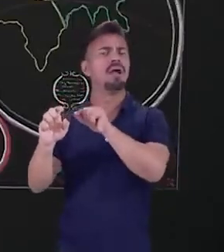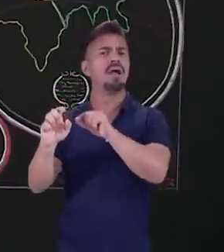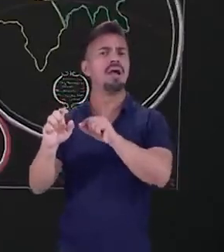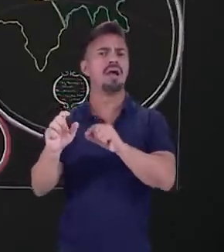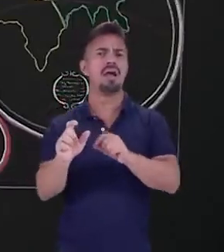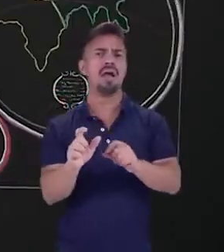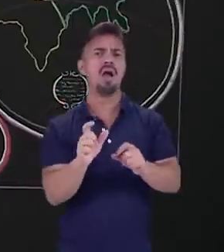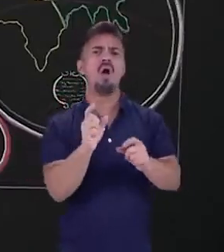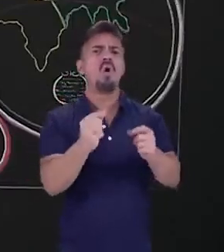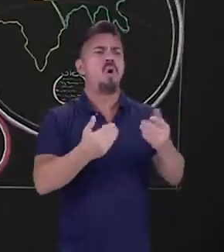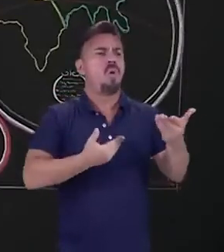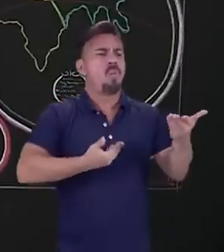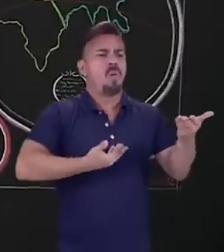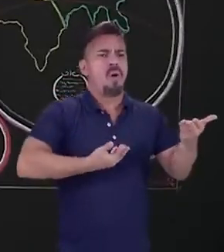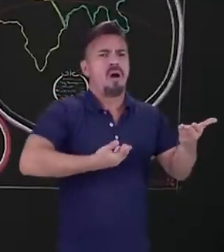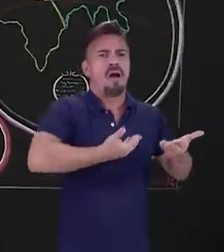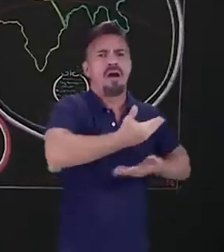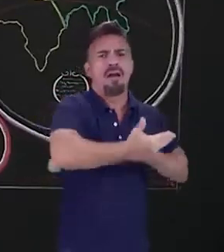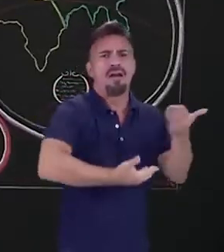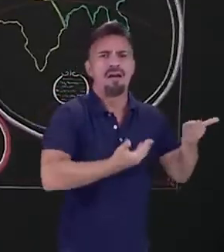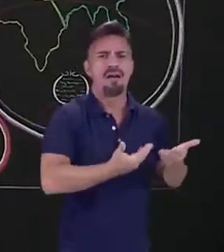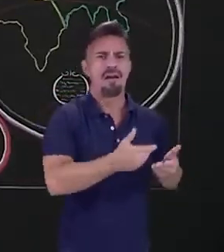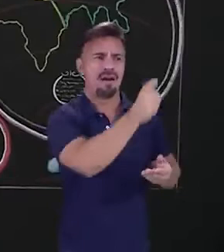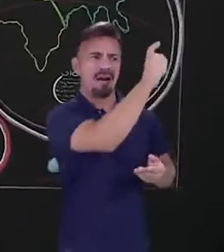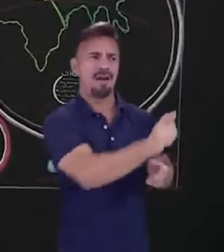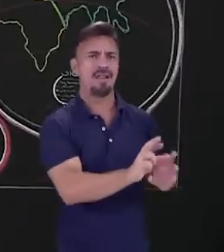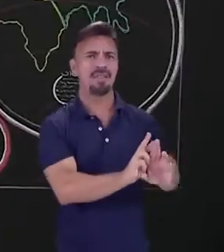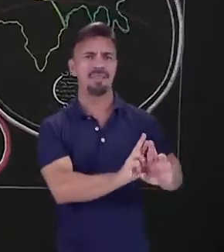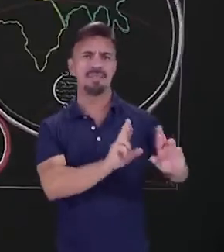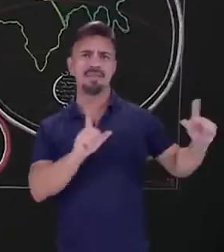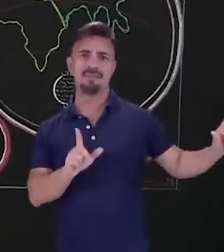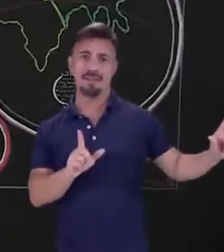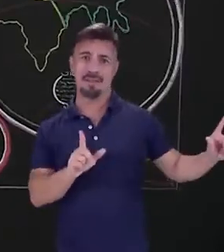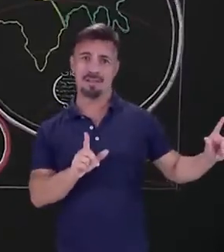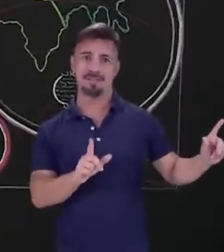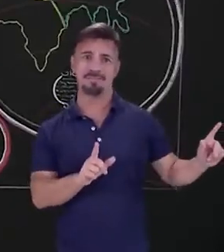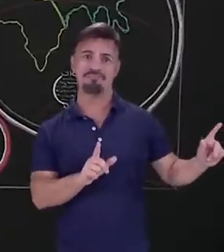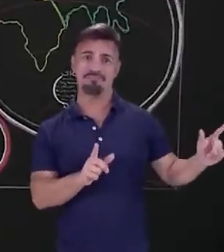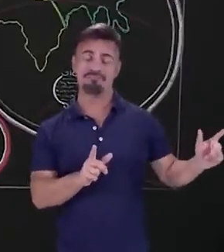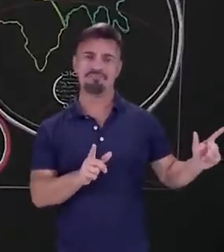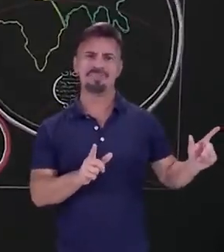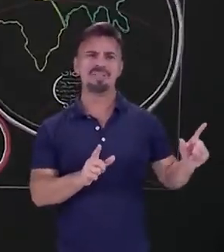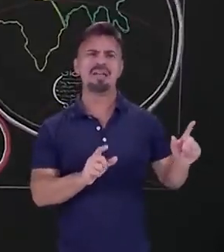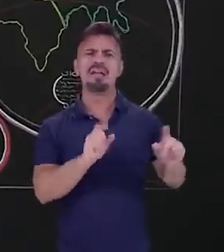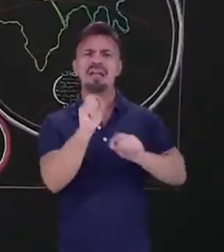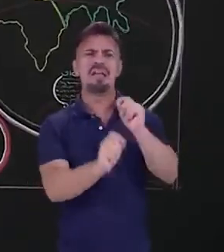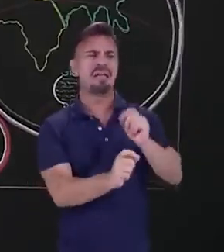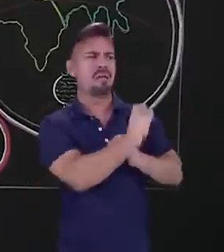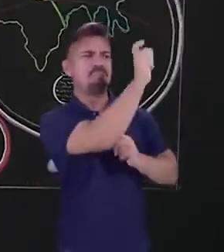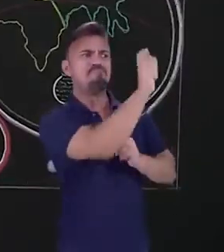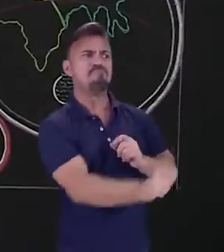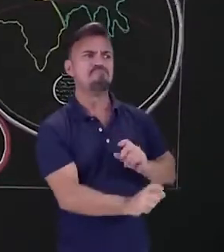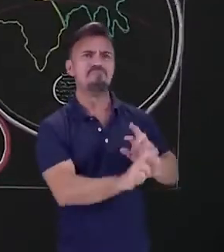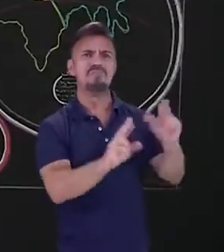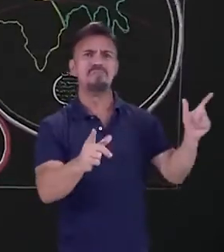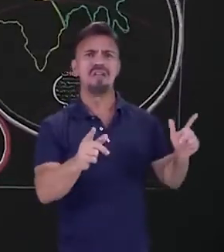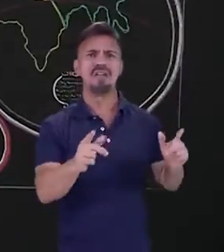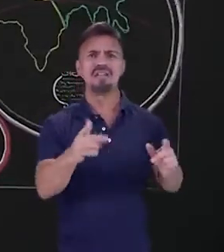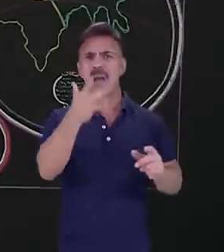que é diferente da gente, que é o que eu destaquei aqui como a figura do outro. E quem era esse outro para o